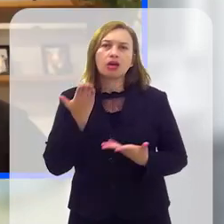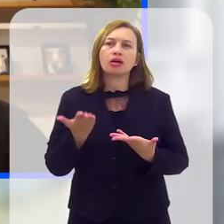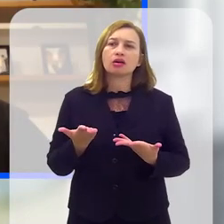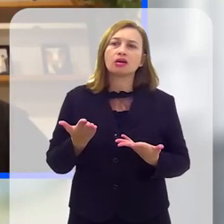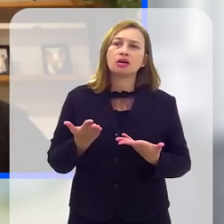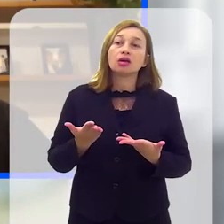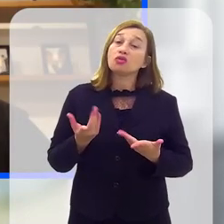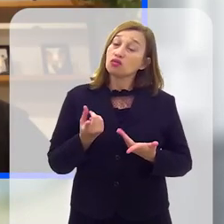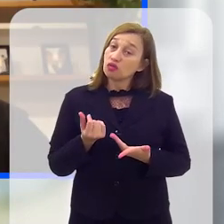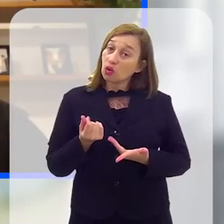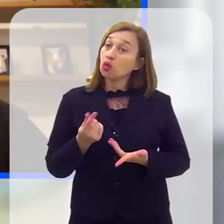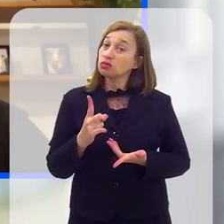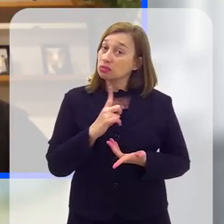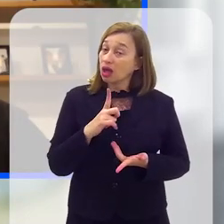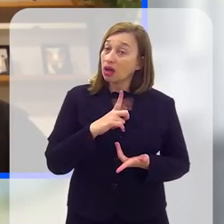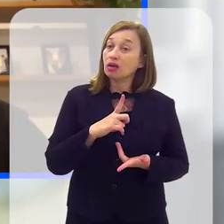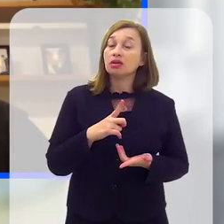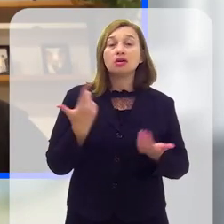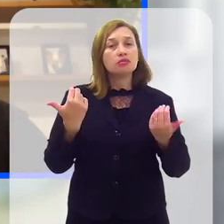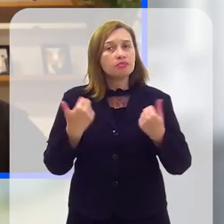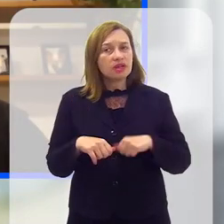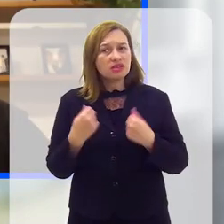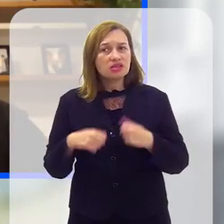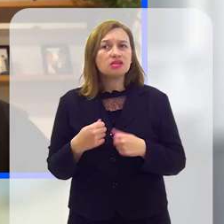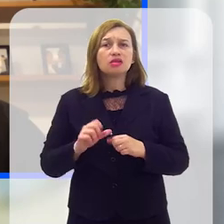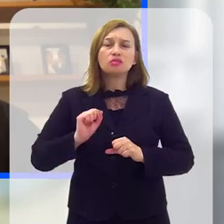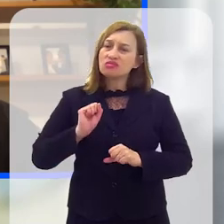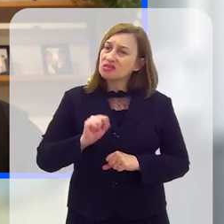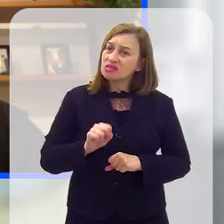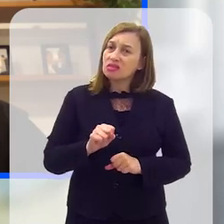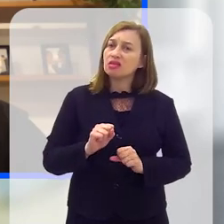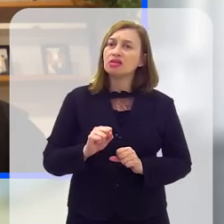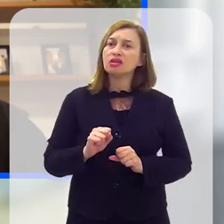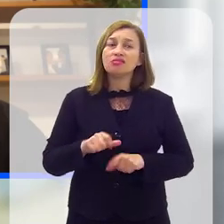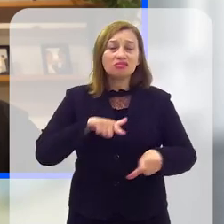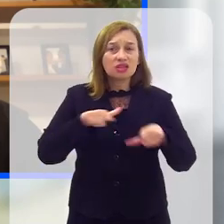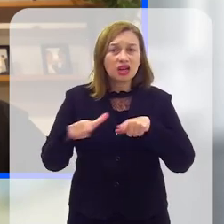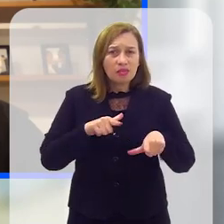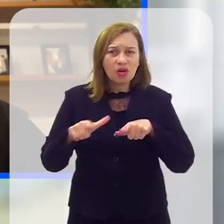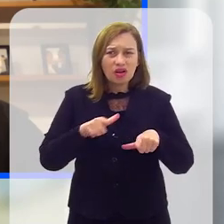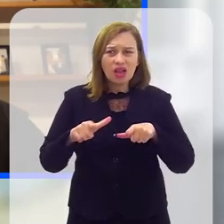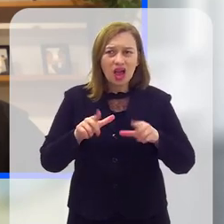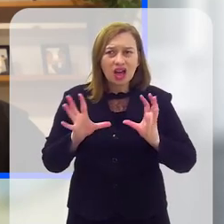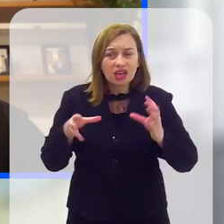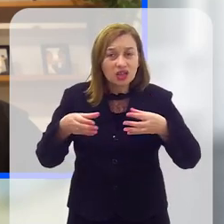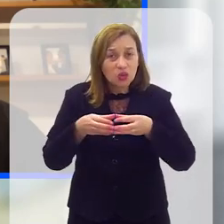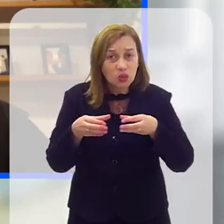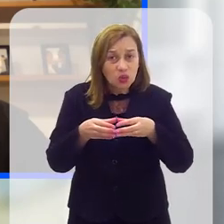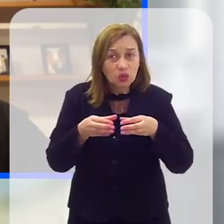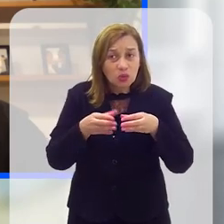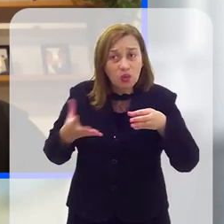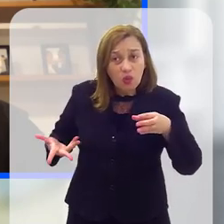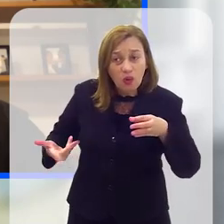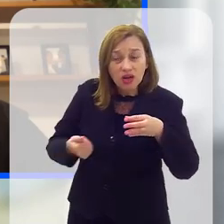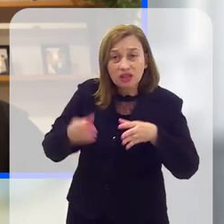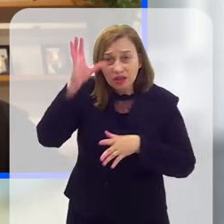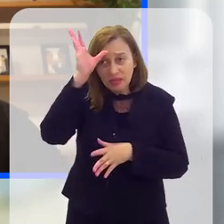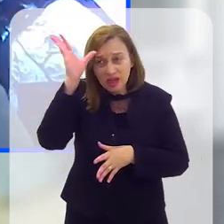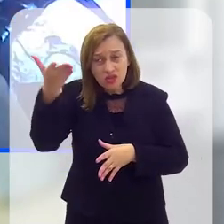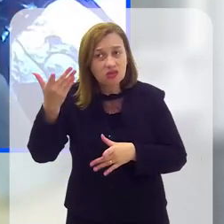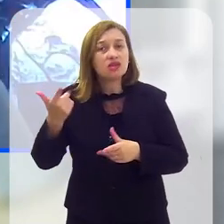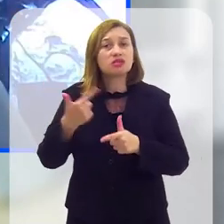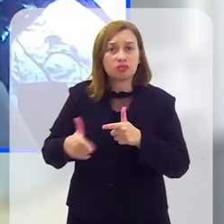entender que isso tem um custo, e que nós temos que sim trabalhar de forma assertiva e eficiente